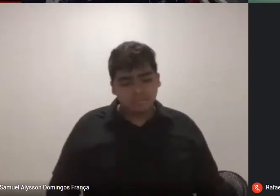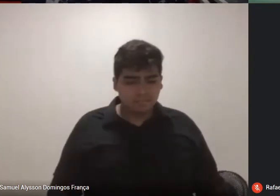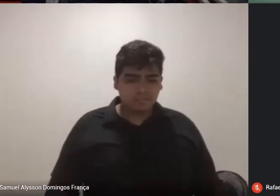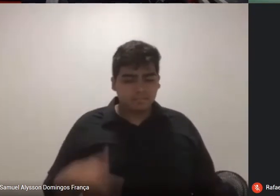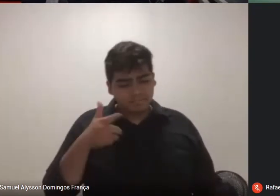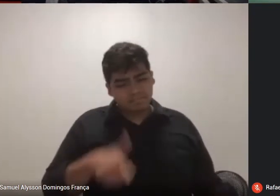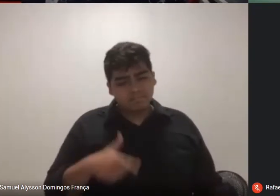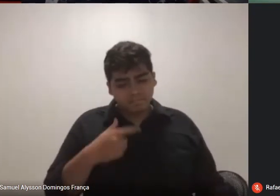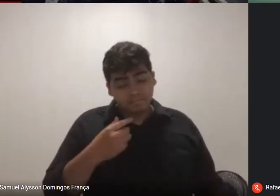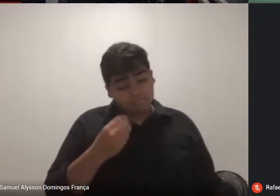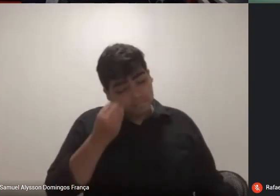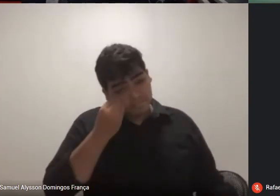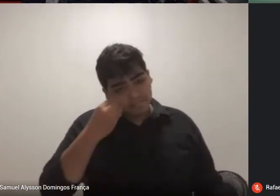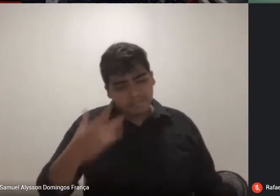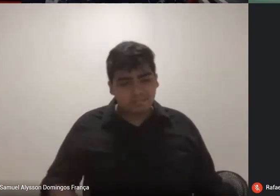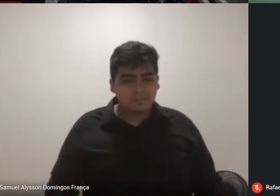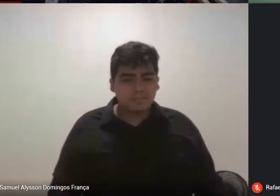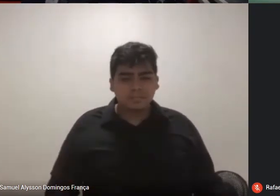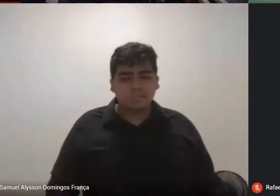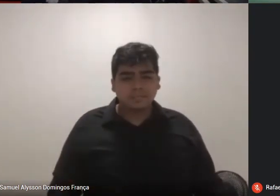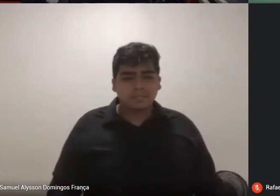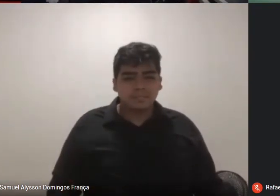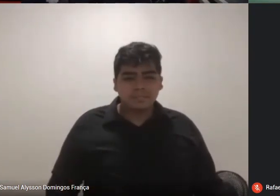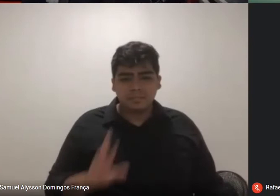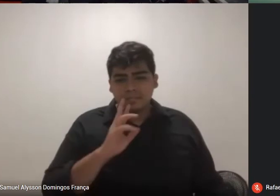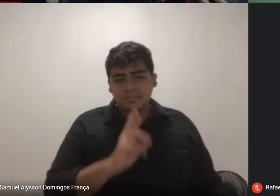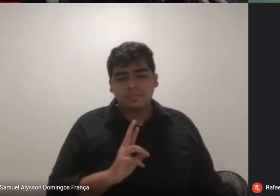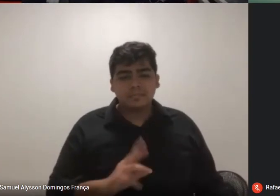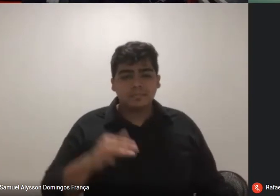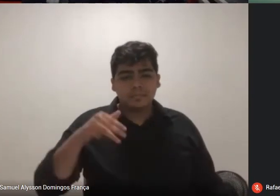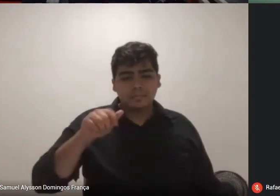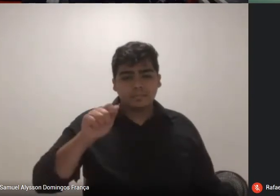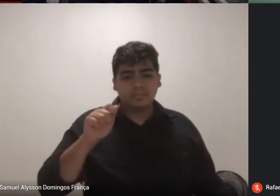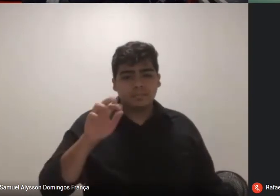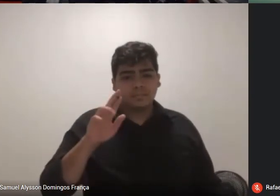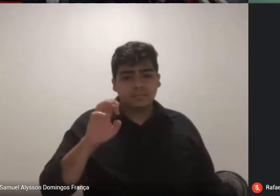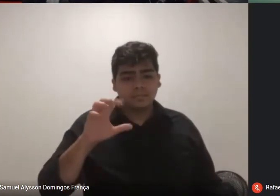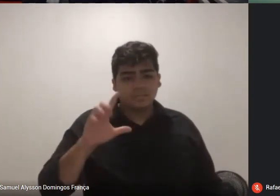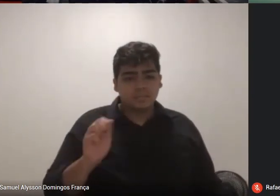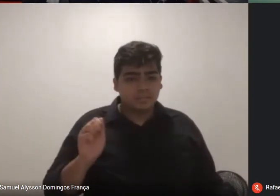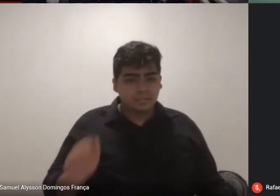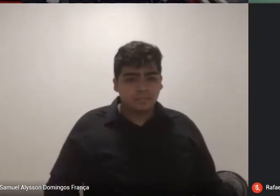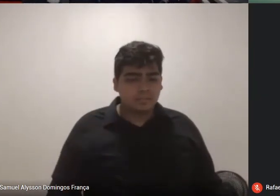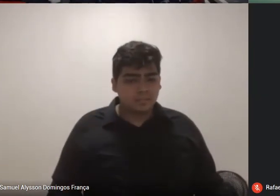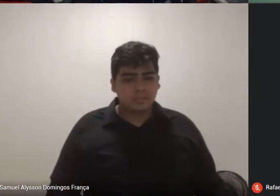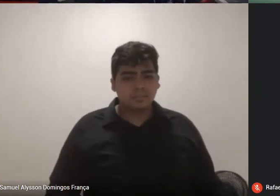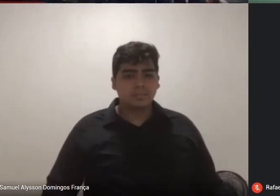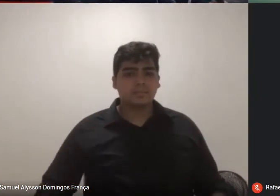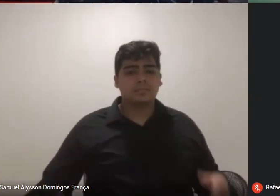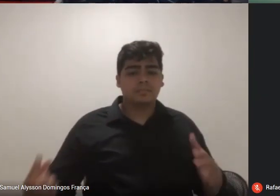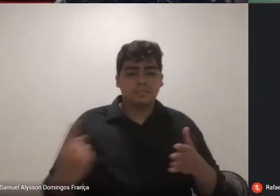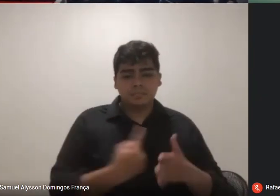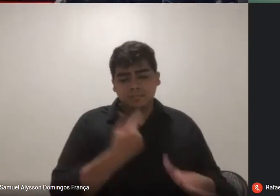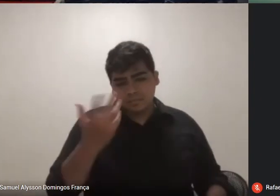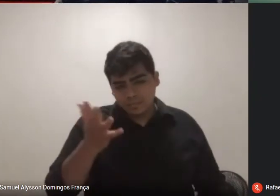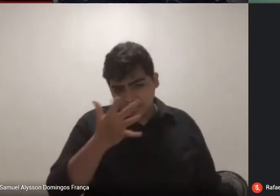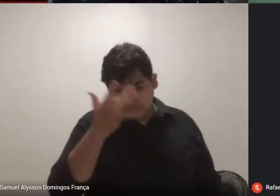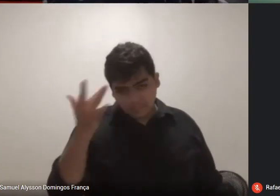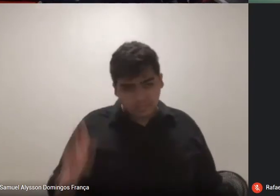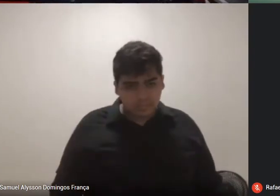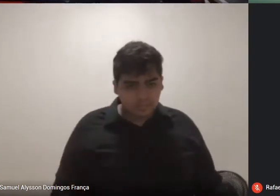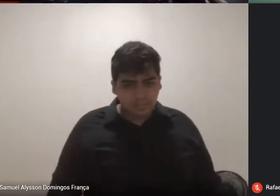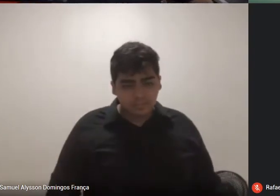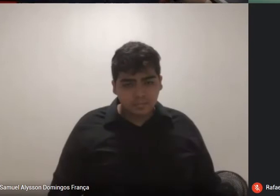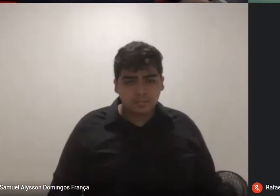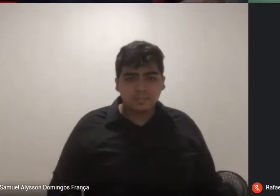Verdade. Deixa eu responder lá, Marcela. Marcela, respondendo nem a pergunta do pessoal, a Ana me passou também